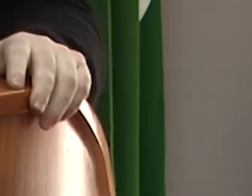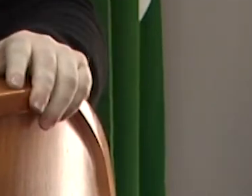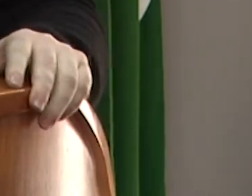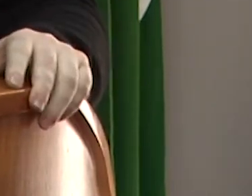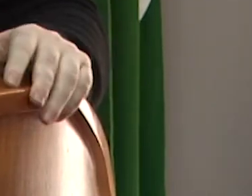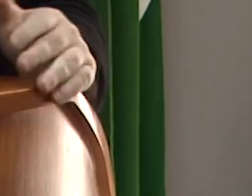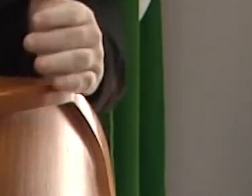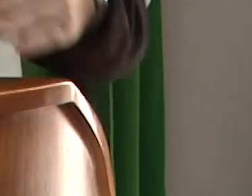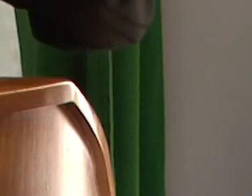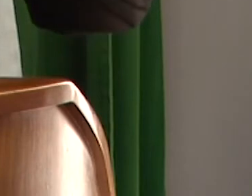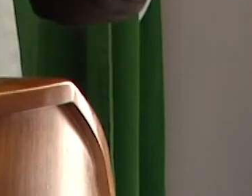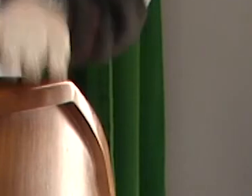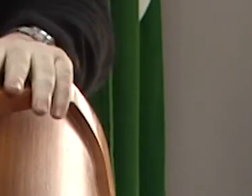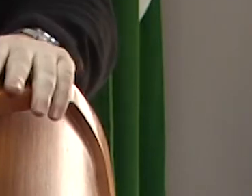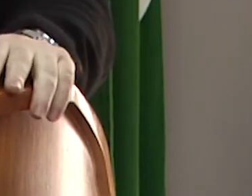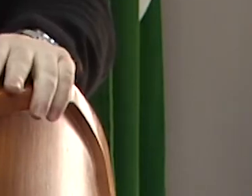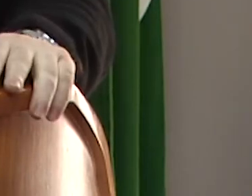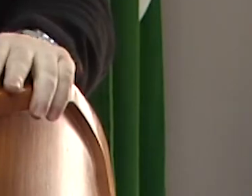gente gostaria